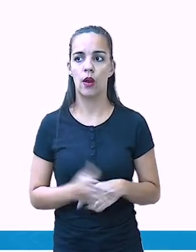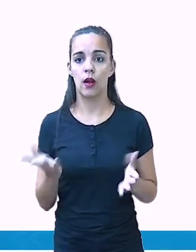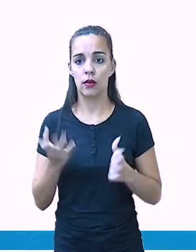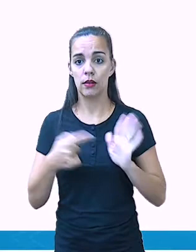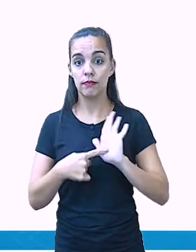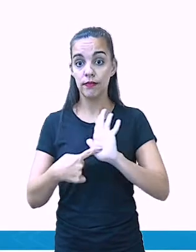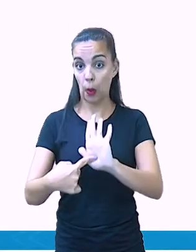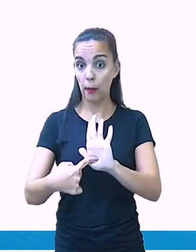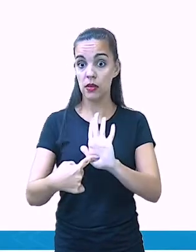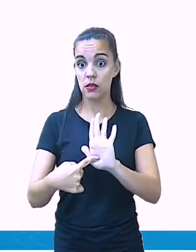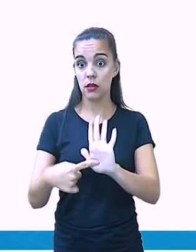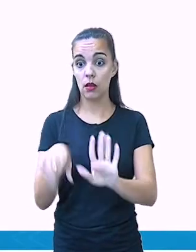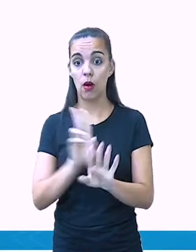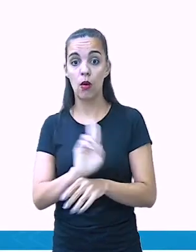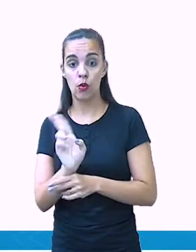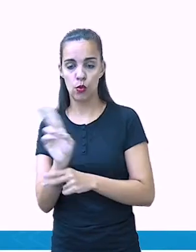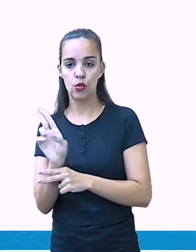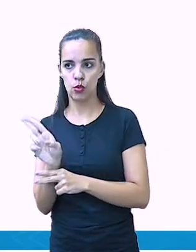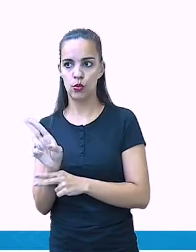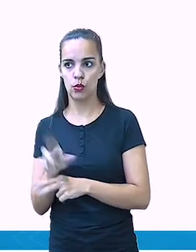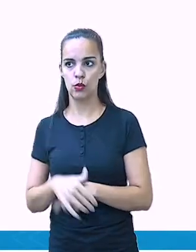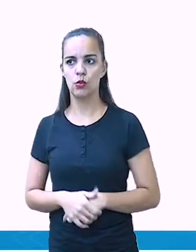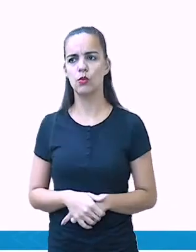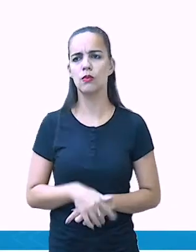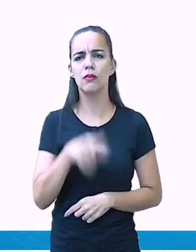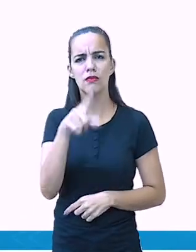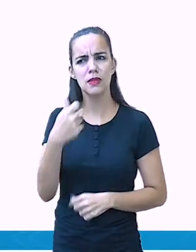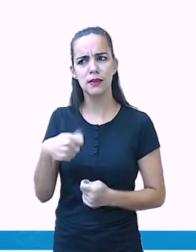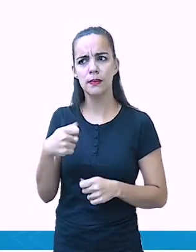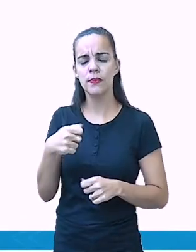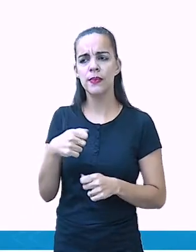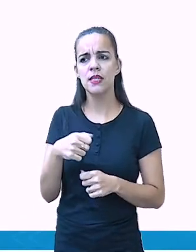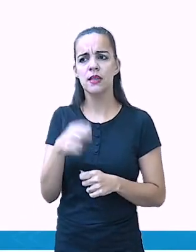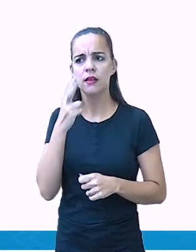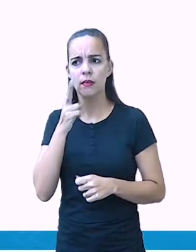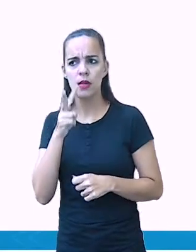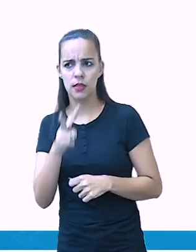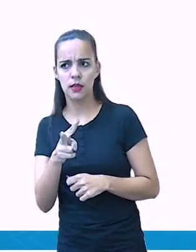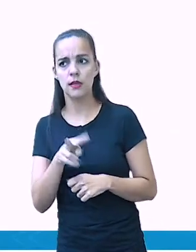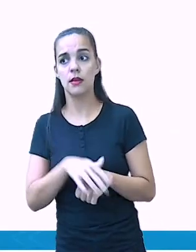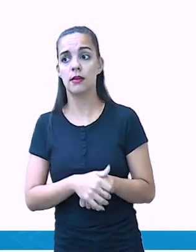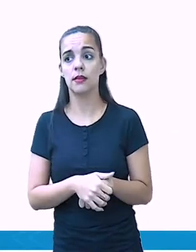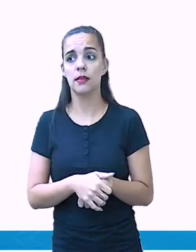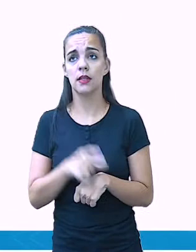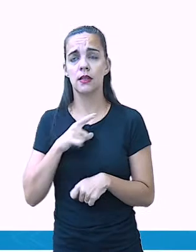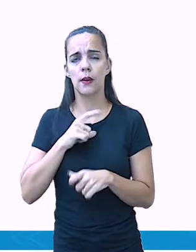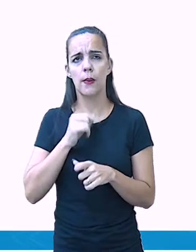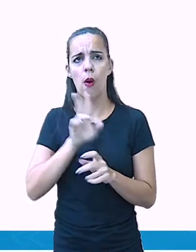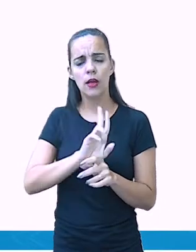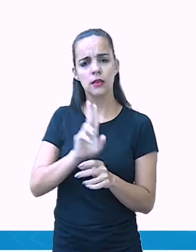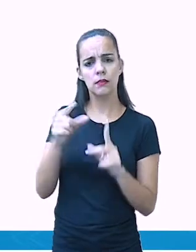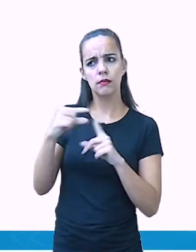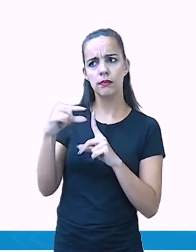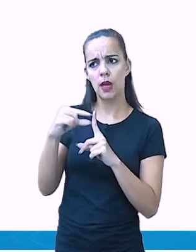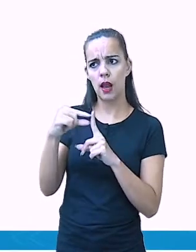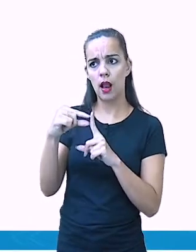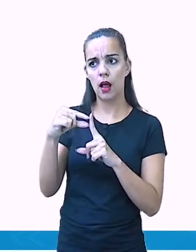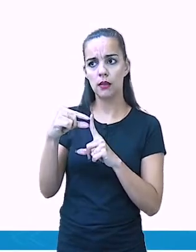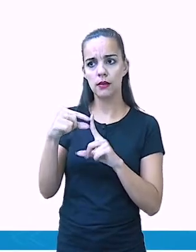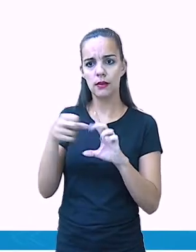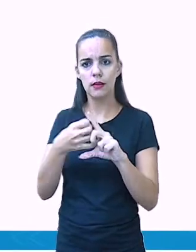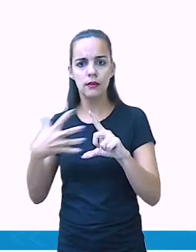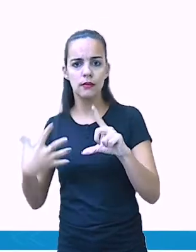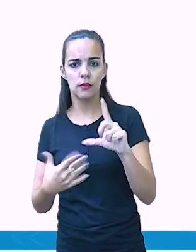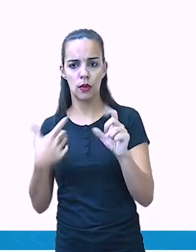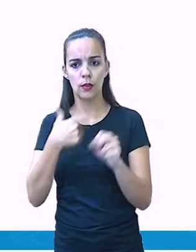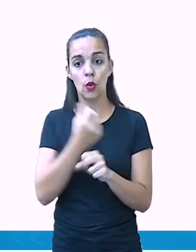agora, eles são classificados, são os nomes que se dão às palavras que são classificadas quanto ao número,